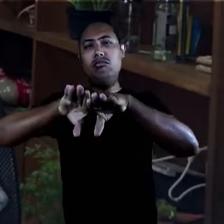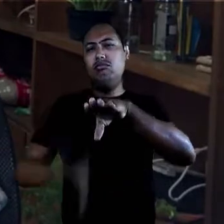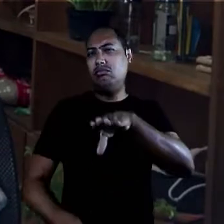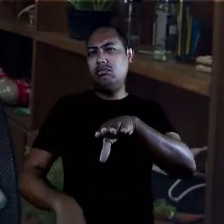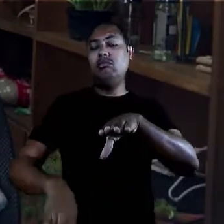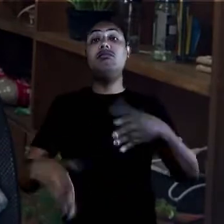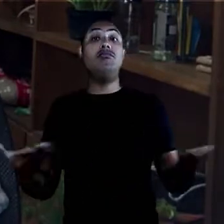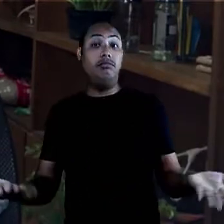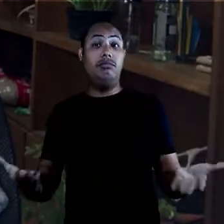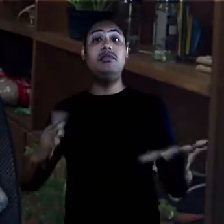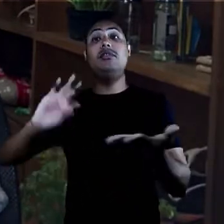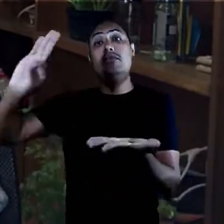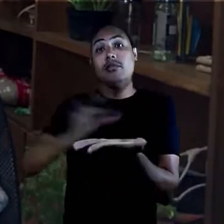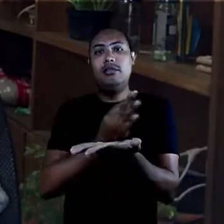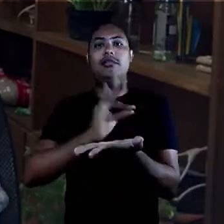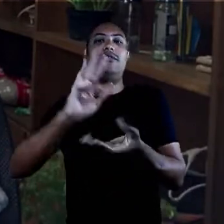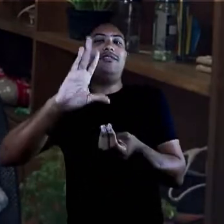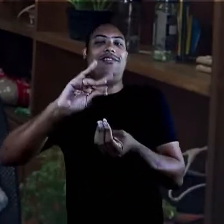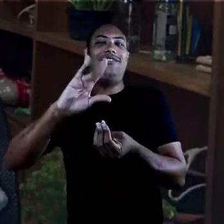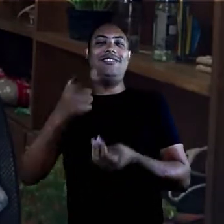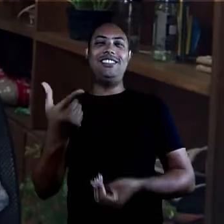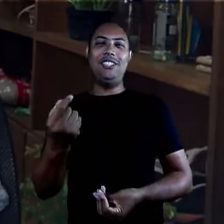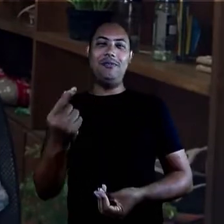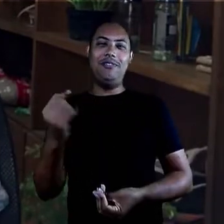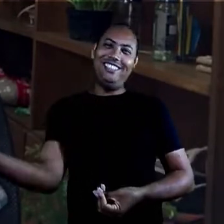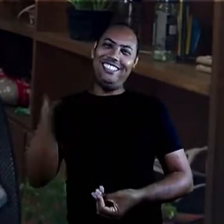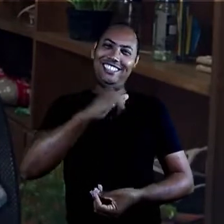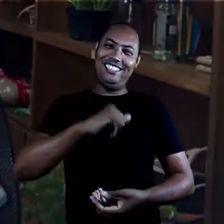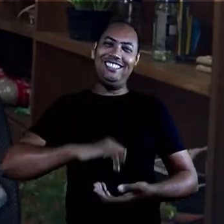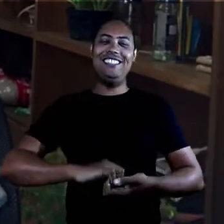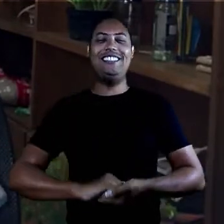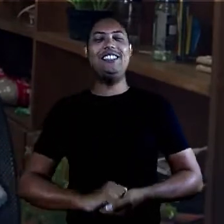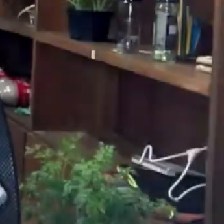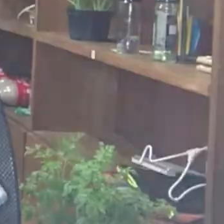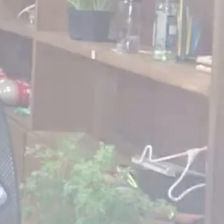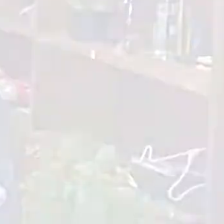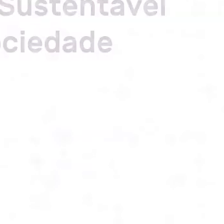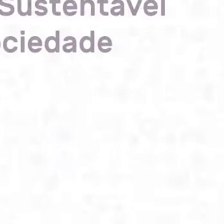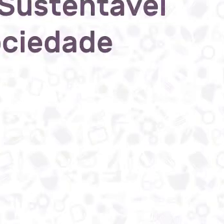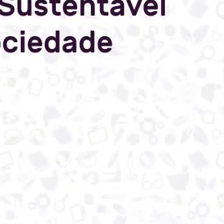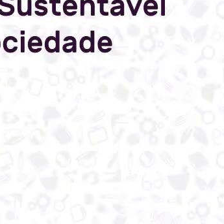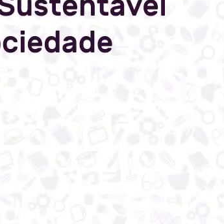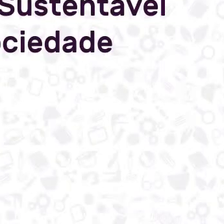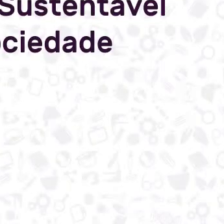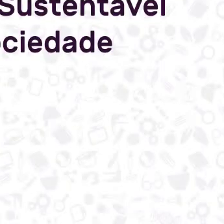sobre essas temáticas das desigualdades raciais e de gênero, participe do Reconcitec.